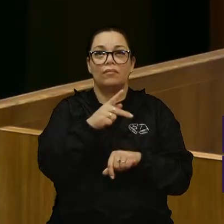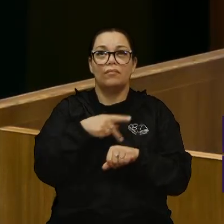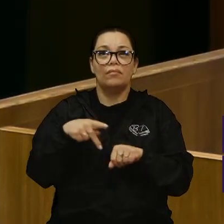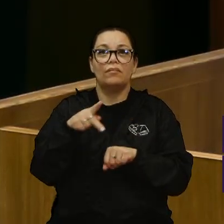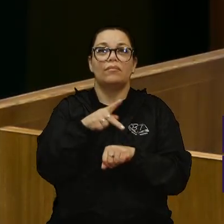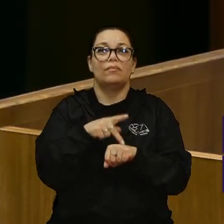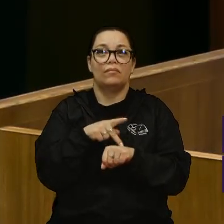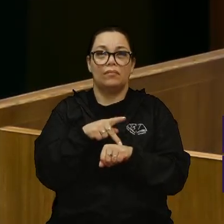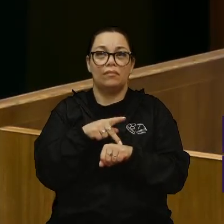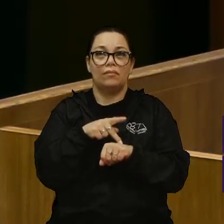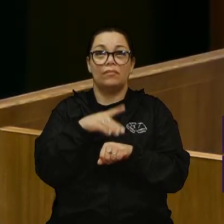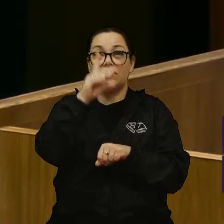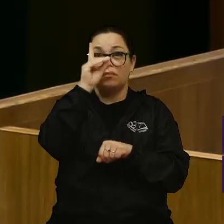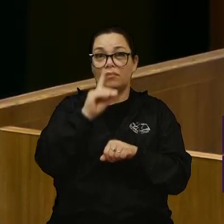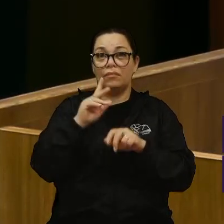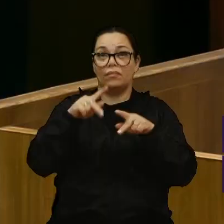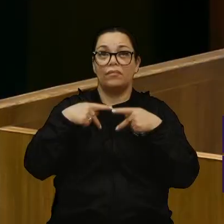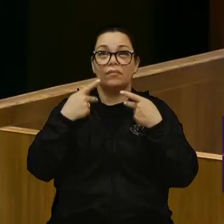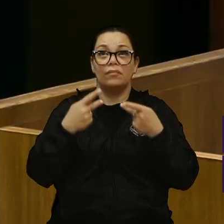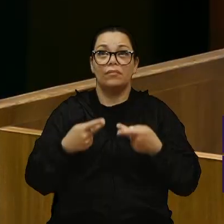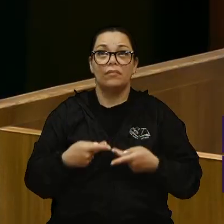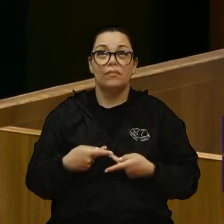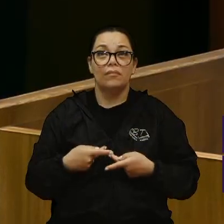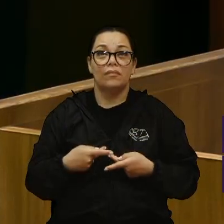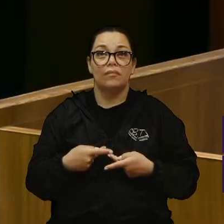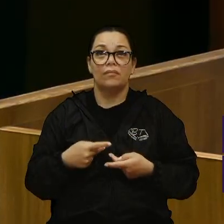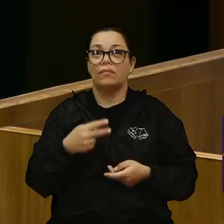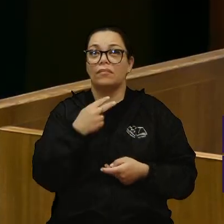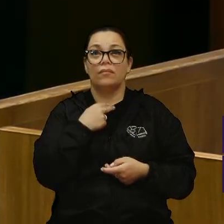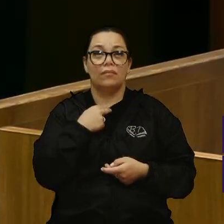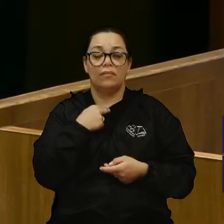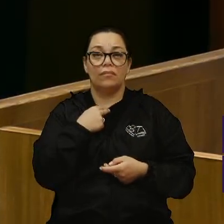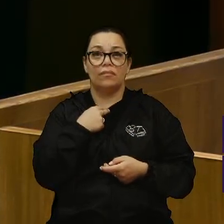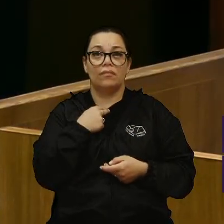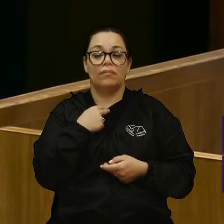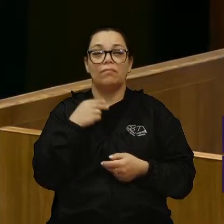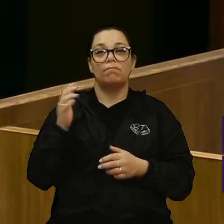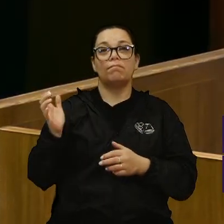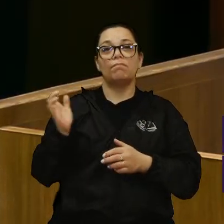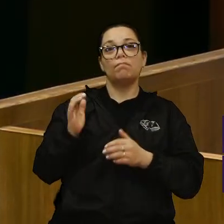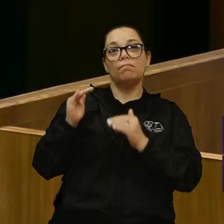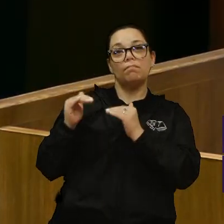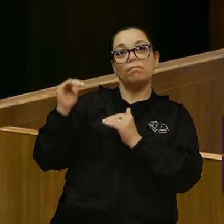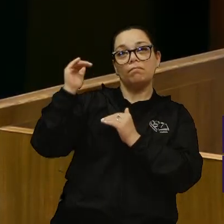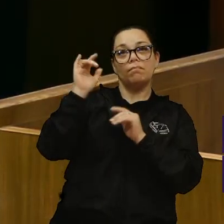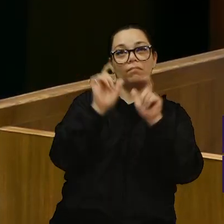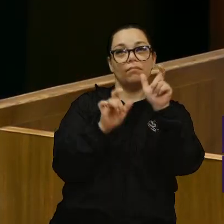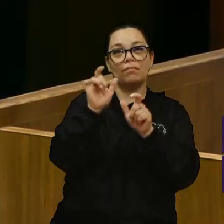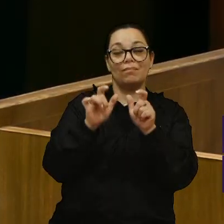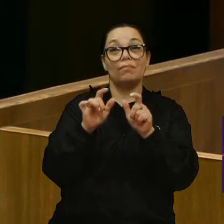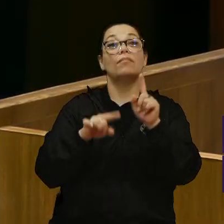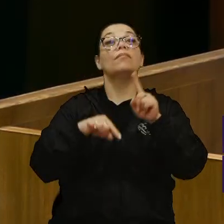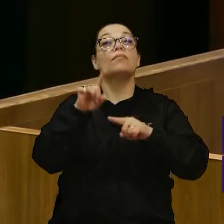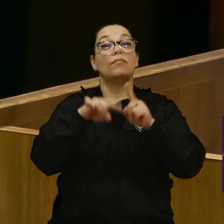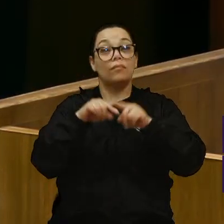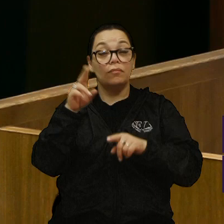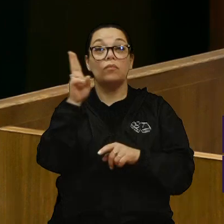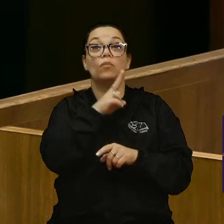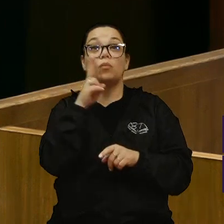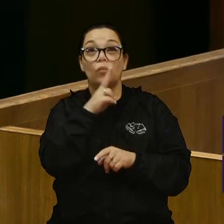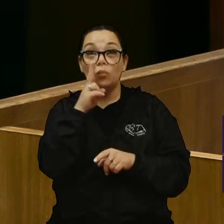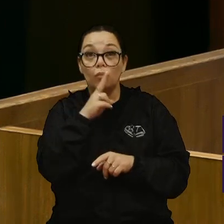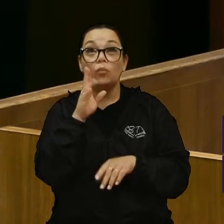país. Direitos humanos não pode ser um luxo para alguns. Representa uma tarefa urgente em